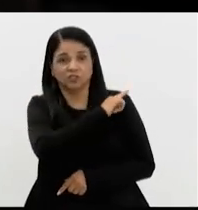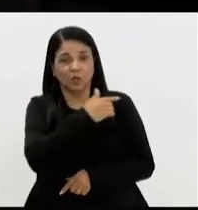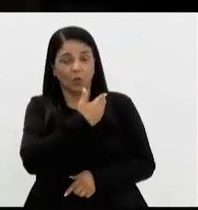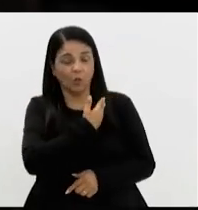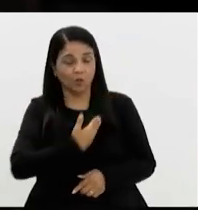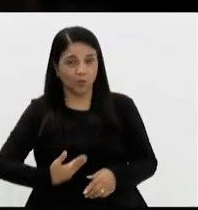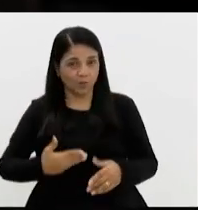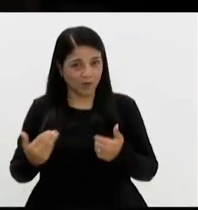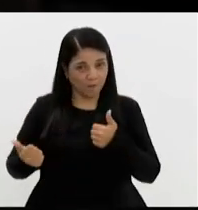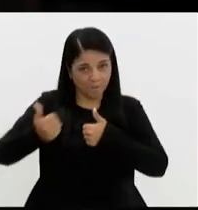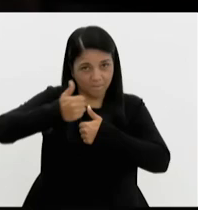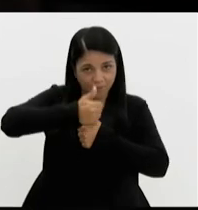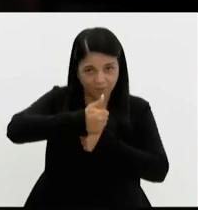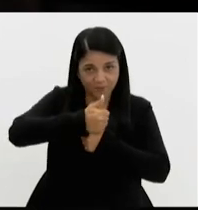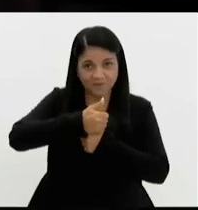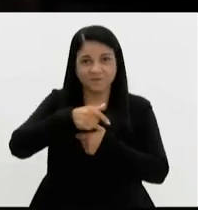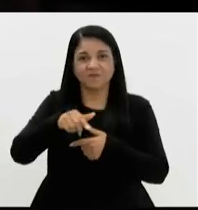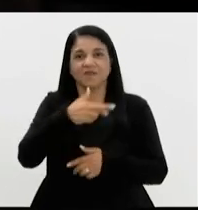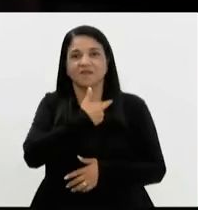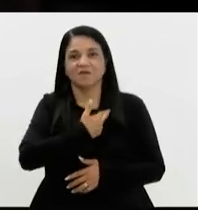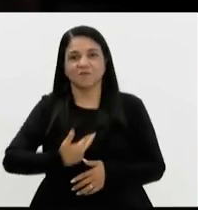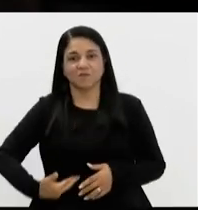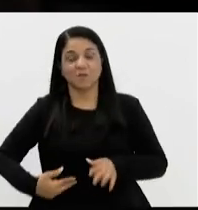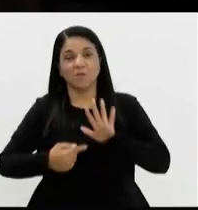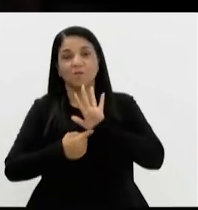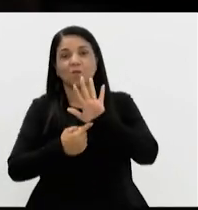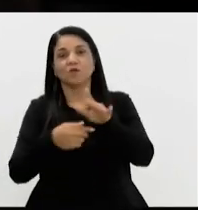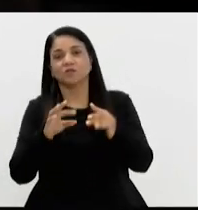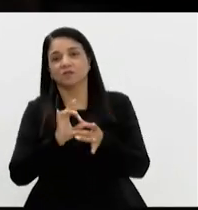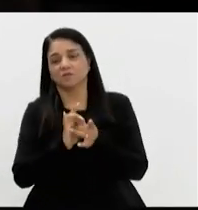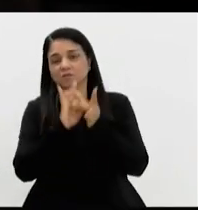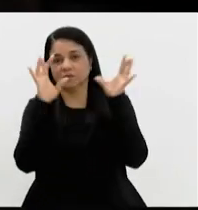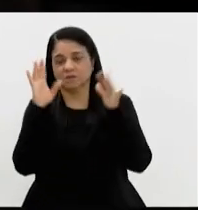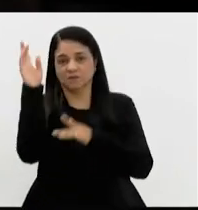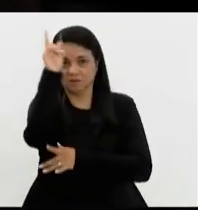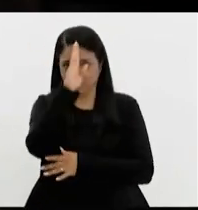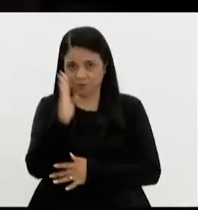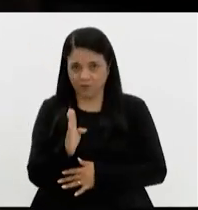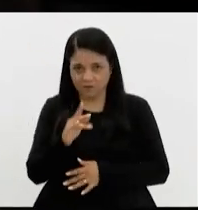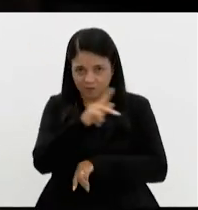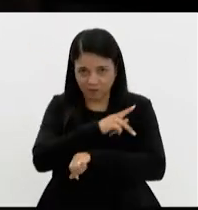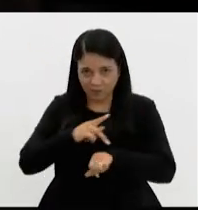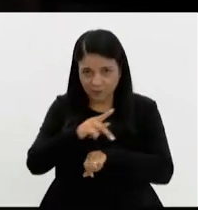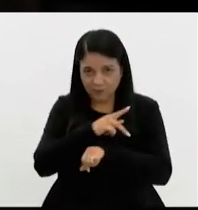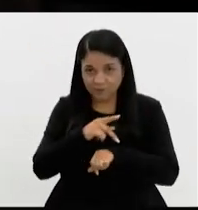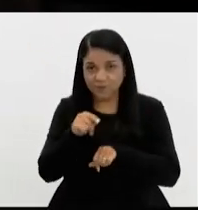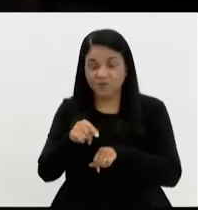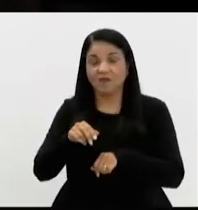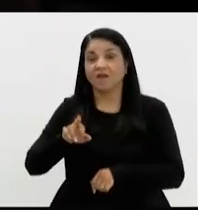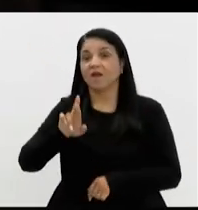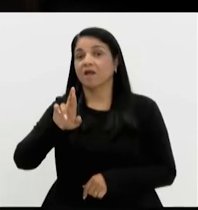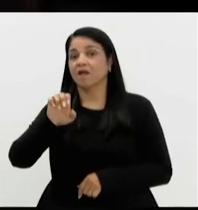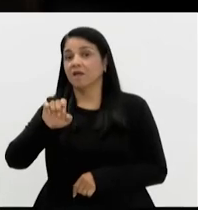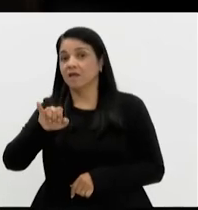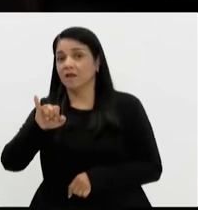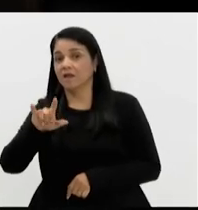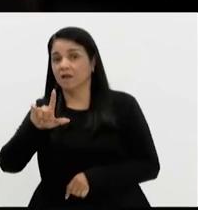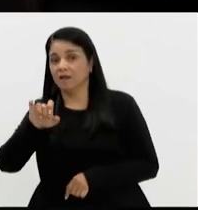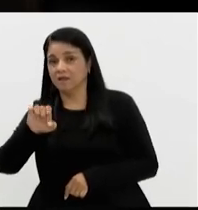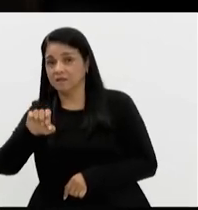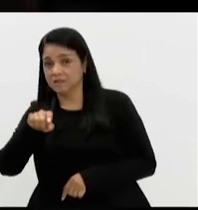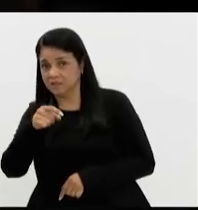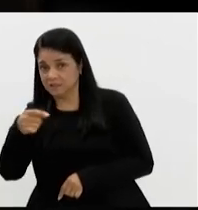Republicano diz muito da democracia de um país falar da reeleição e tratar da sua